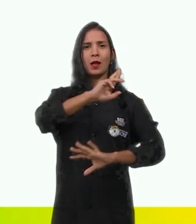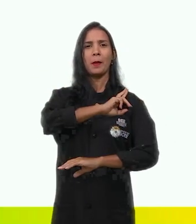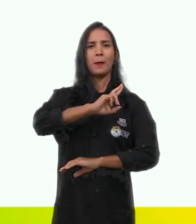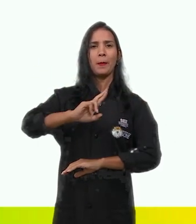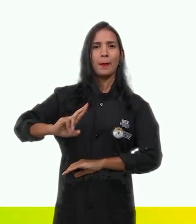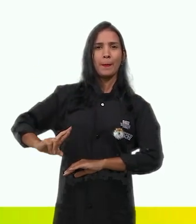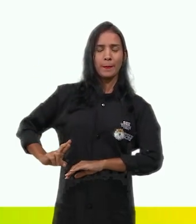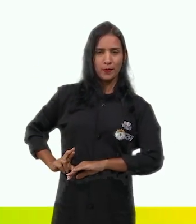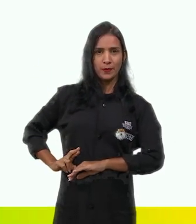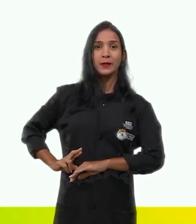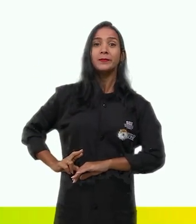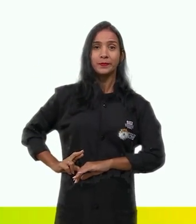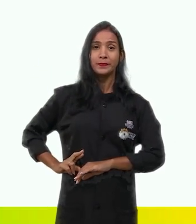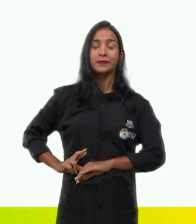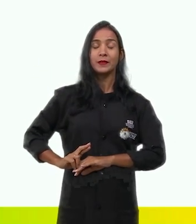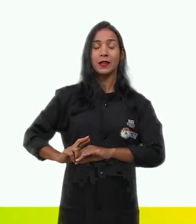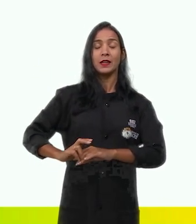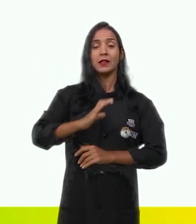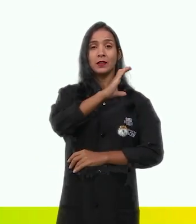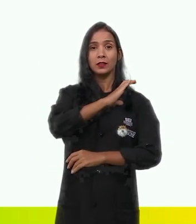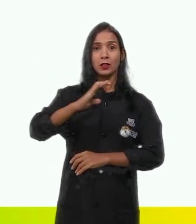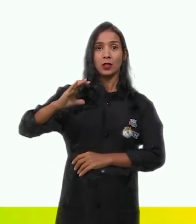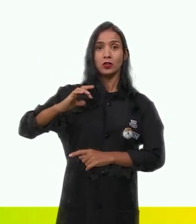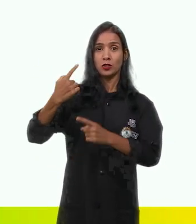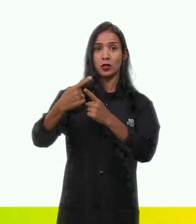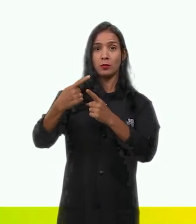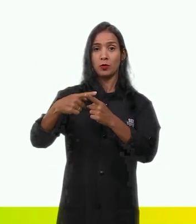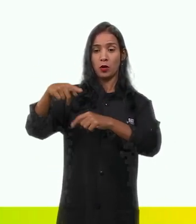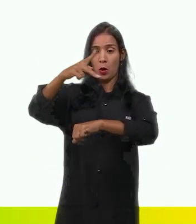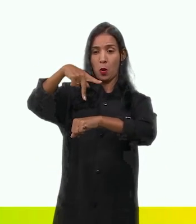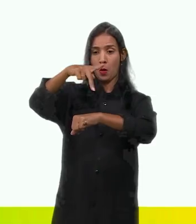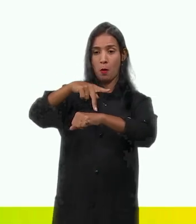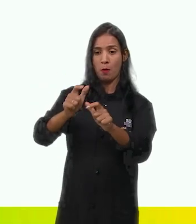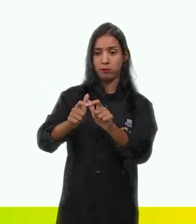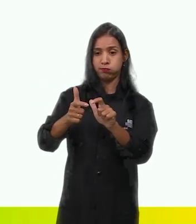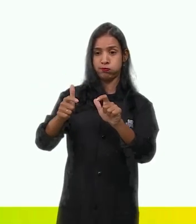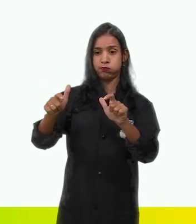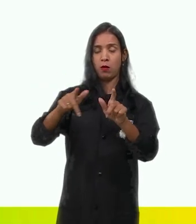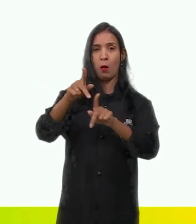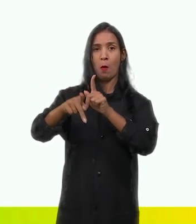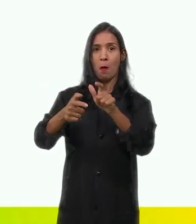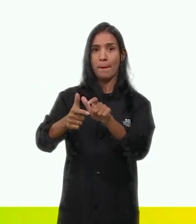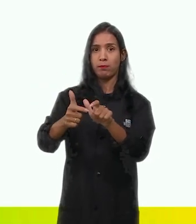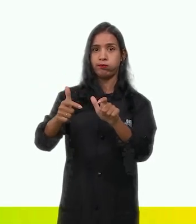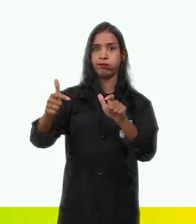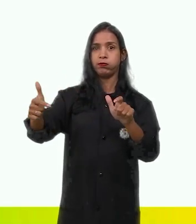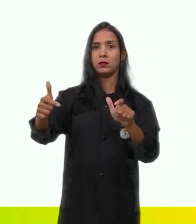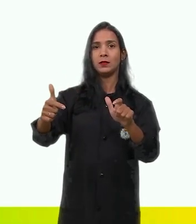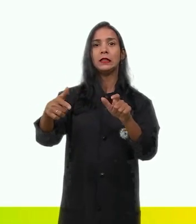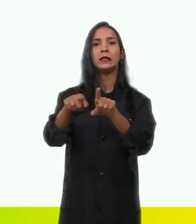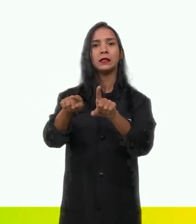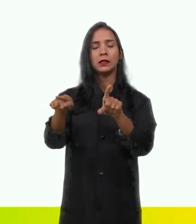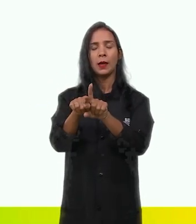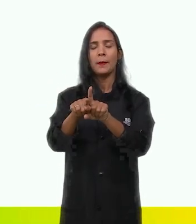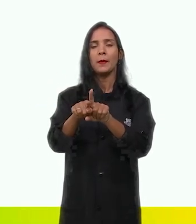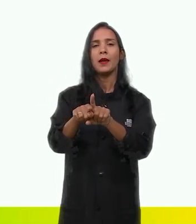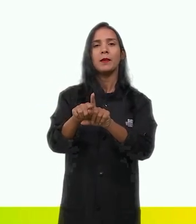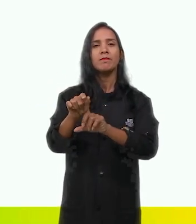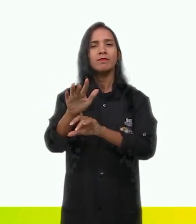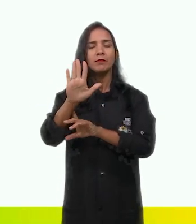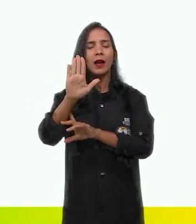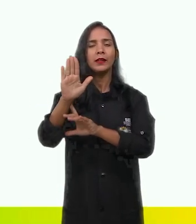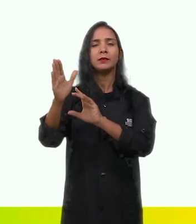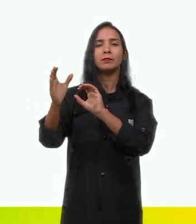civil, transformando o país mais populoso do mundo. E a mais próxima de nós, né, talvez,